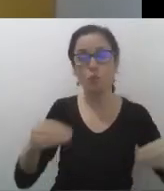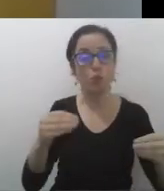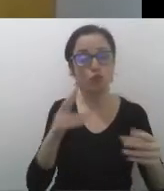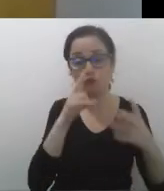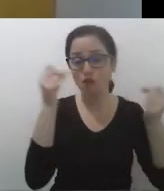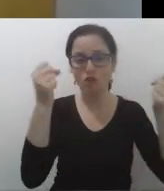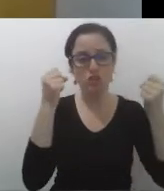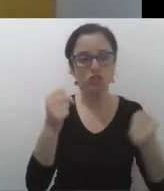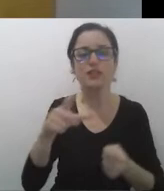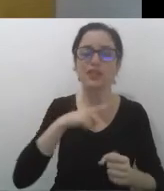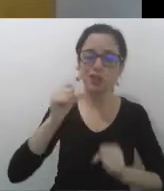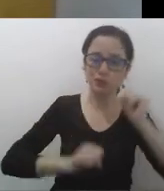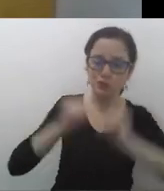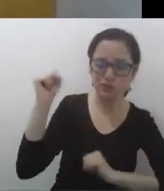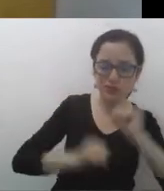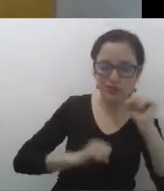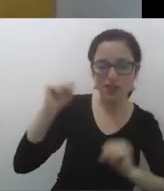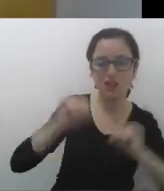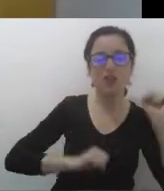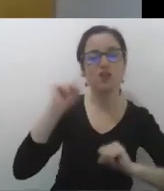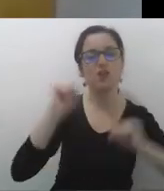uma cisão muito grande, você tem